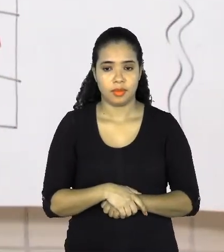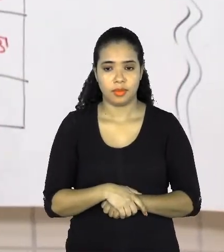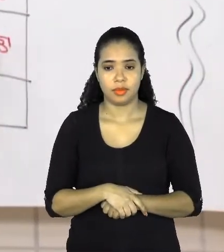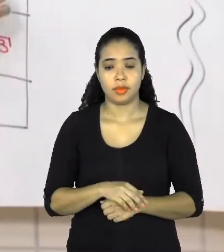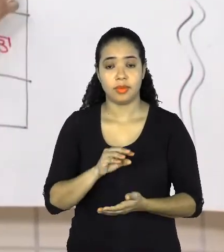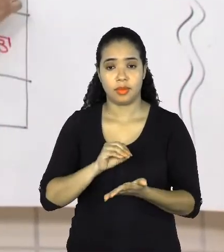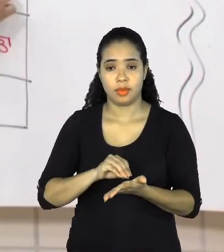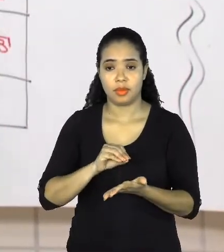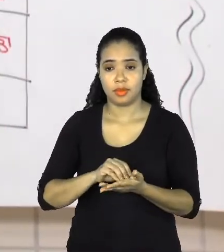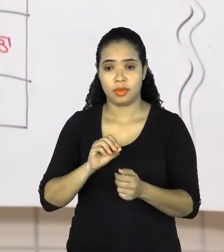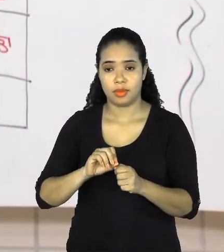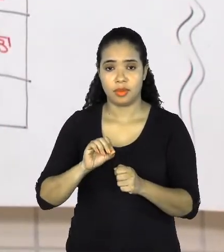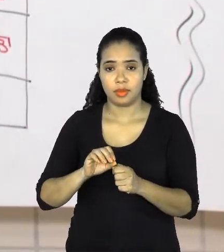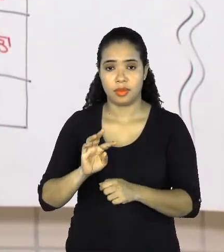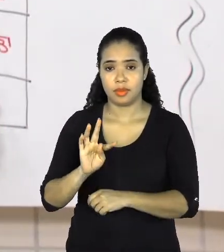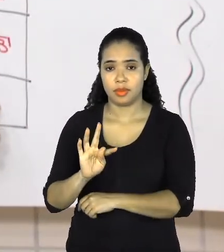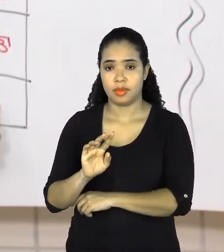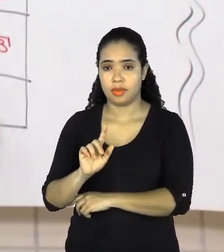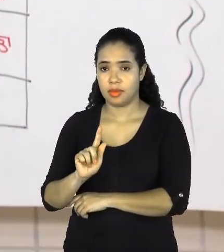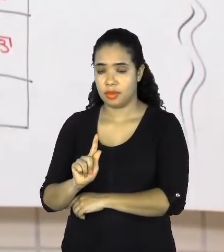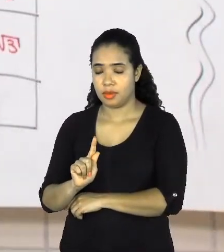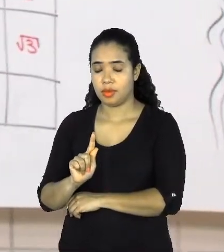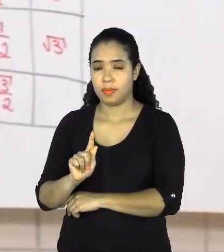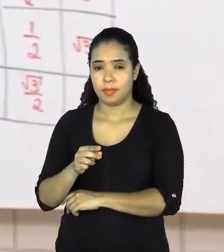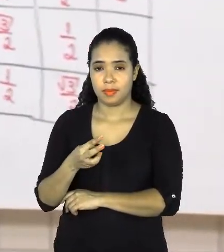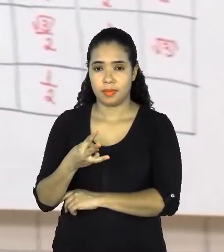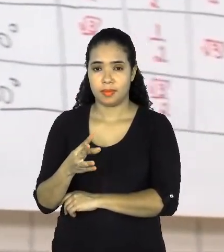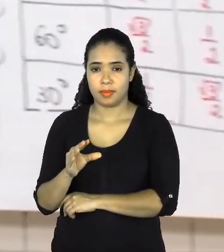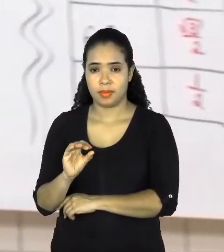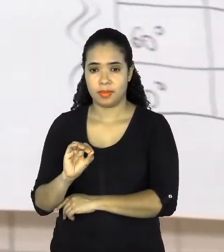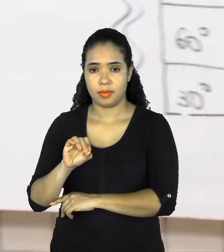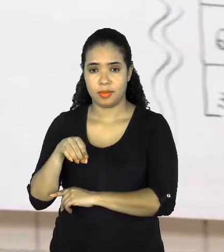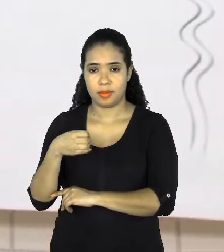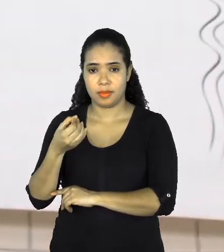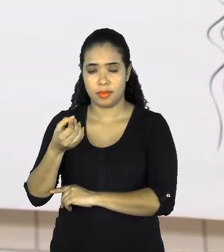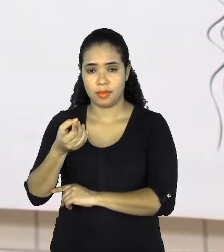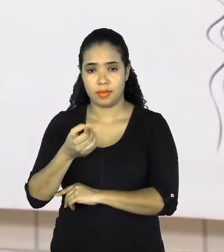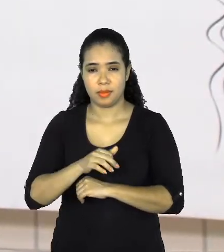Falta fazer simplesmente agora a tangente de 30. Bom,